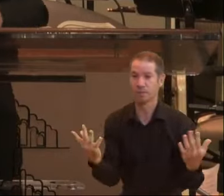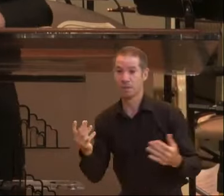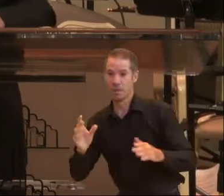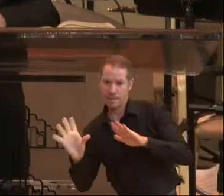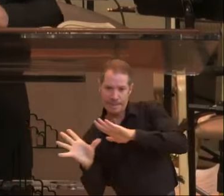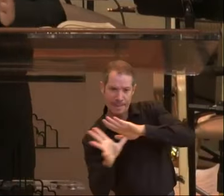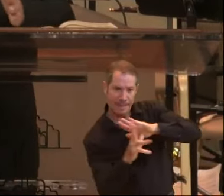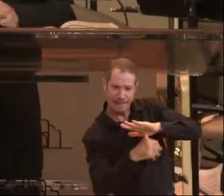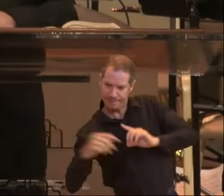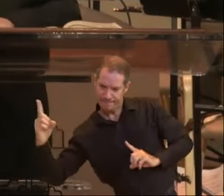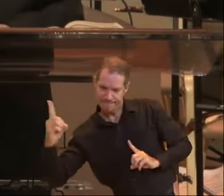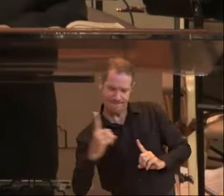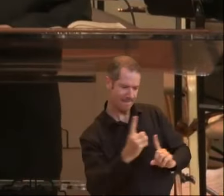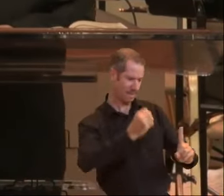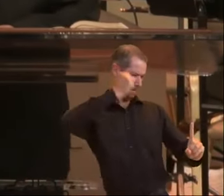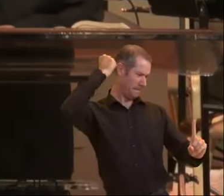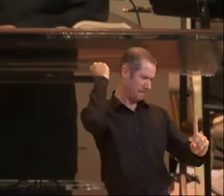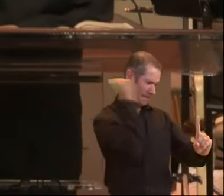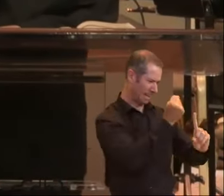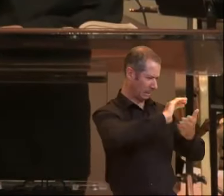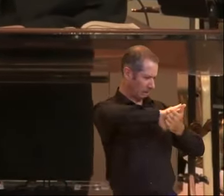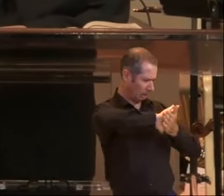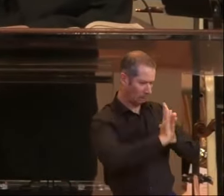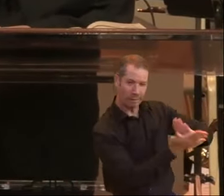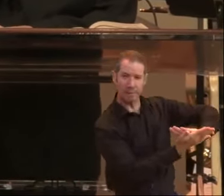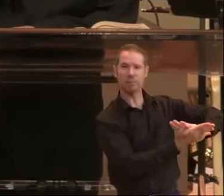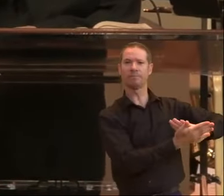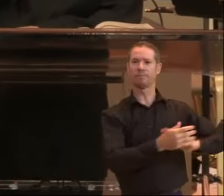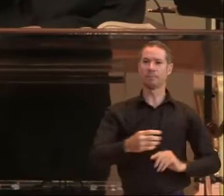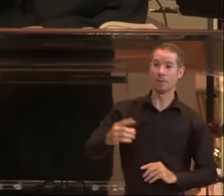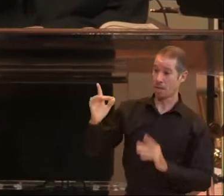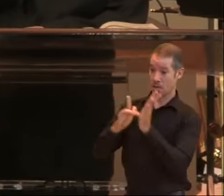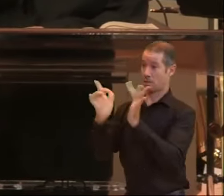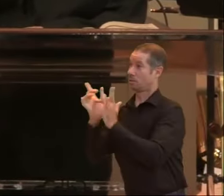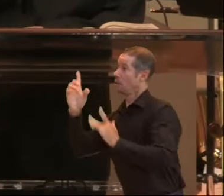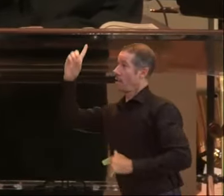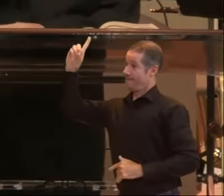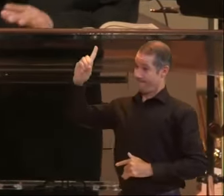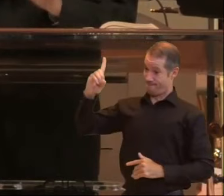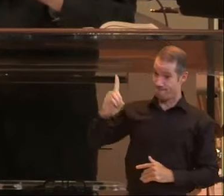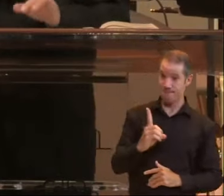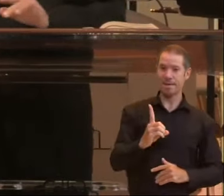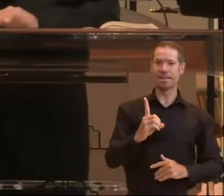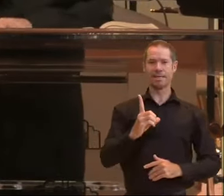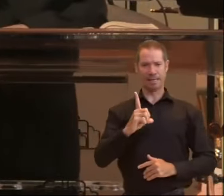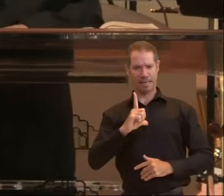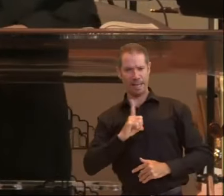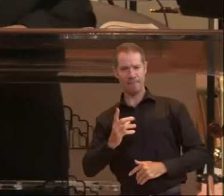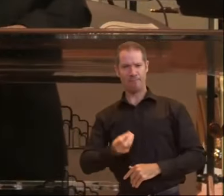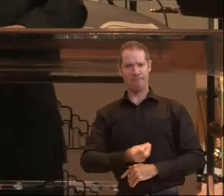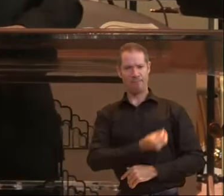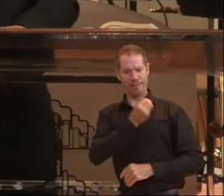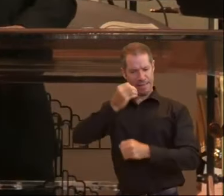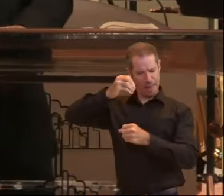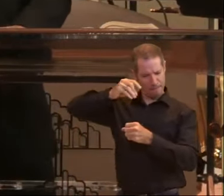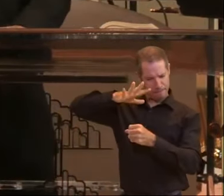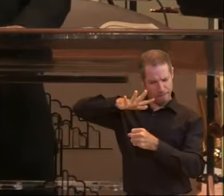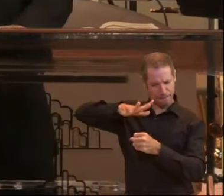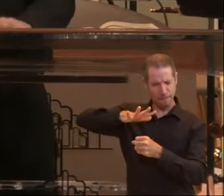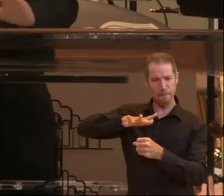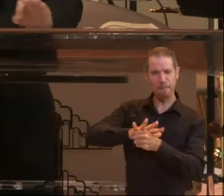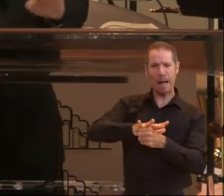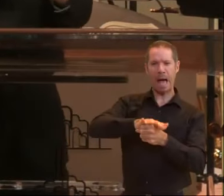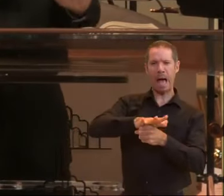para furtar, matar e destruir. Eu vim para que tenham vida e a